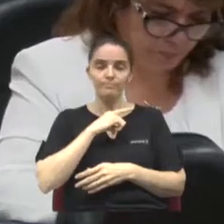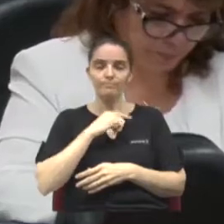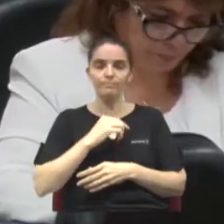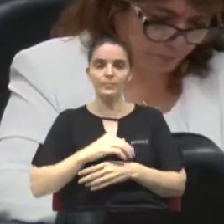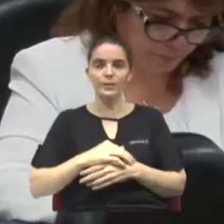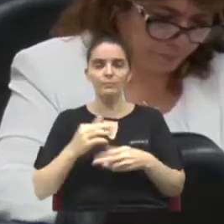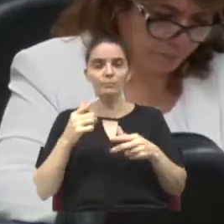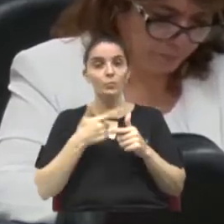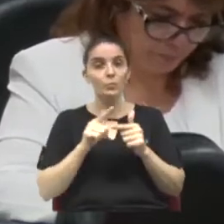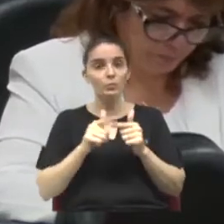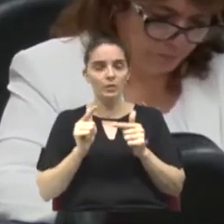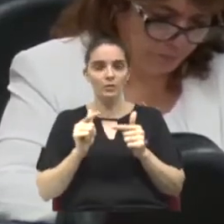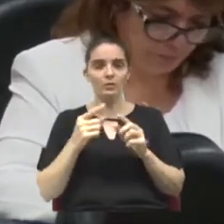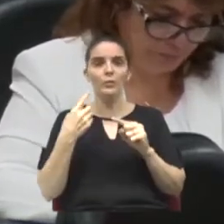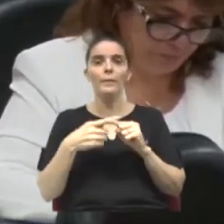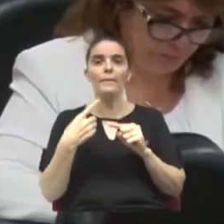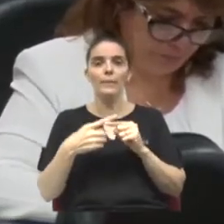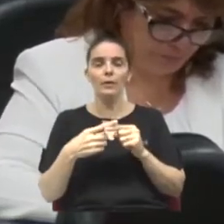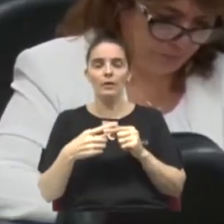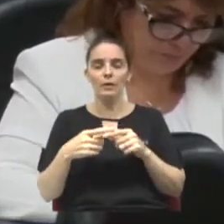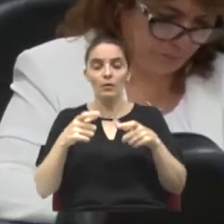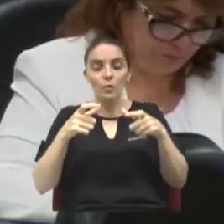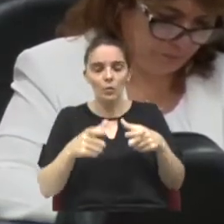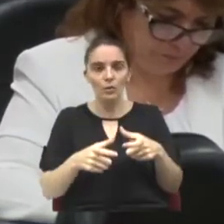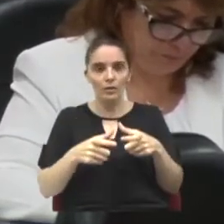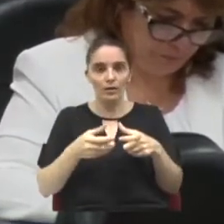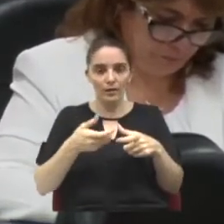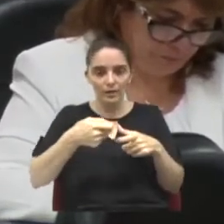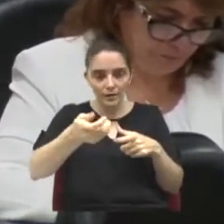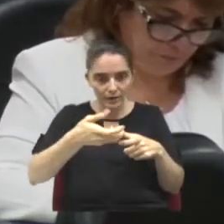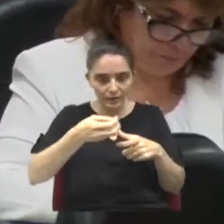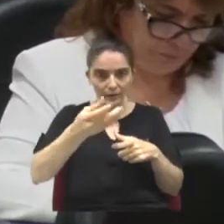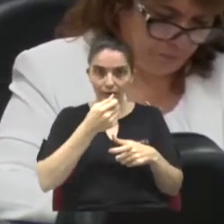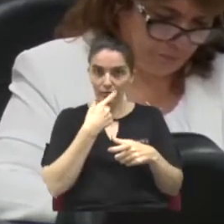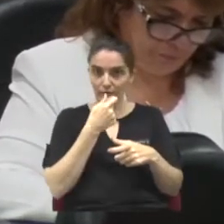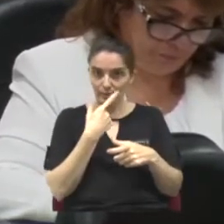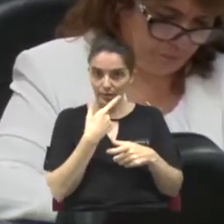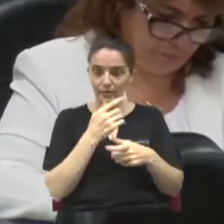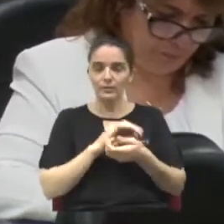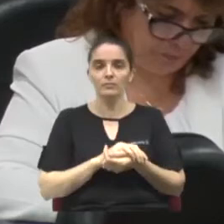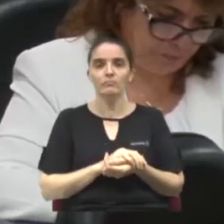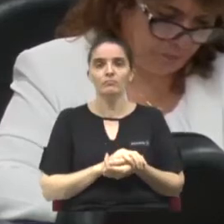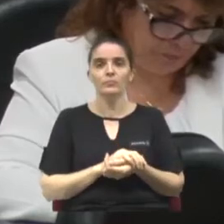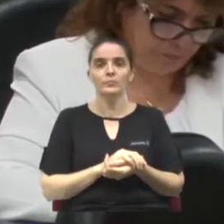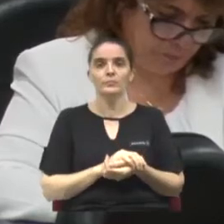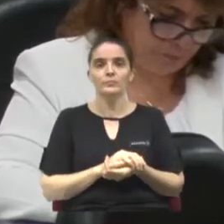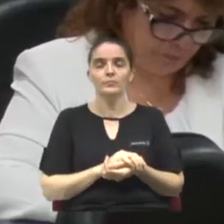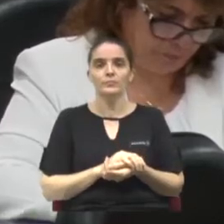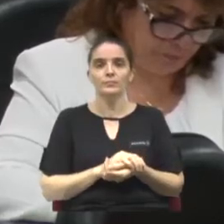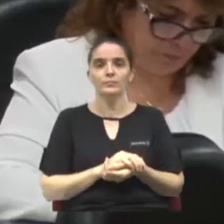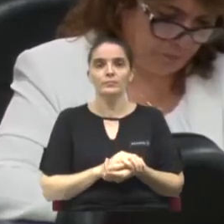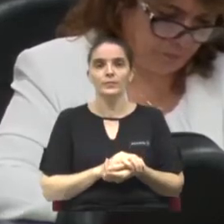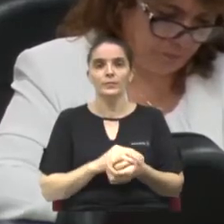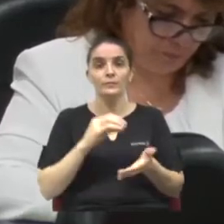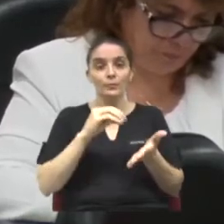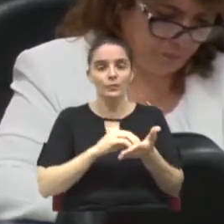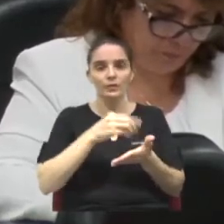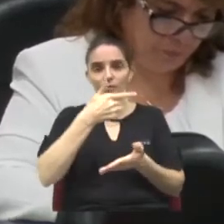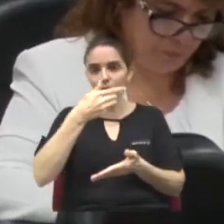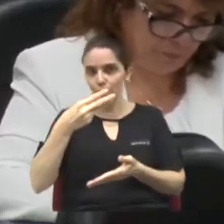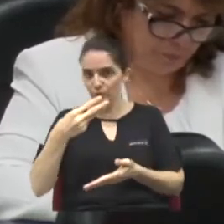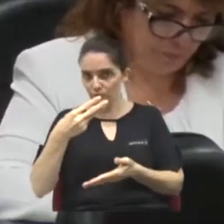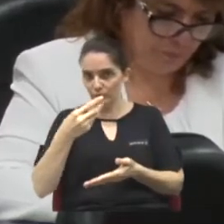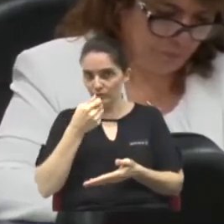medicamento nas farmácias, nos pontos de distribuição da Prefeitura de 23 medicamento. Recentemente esteve aqui